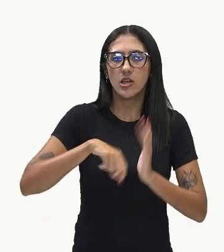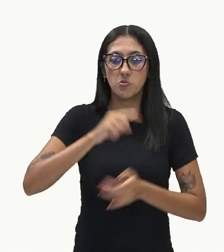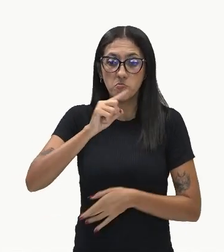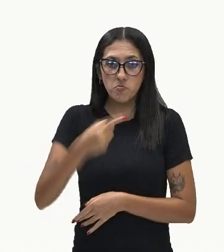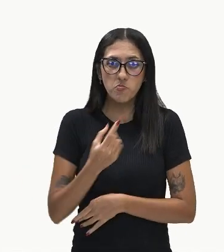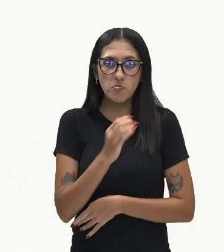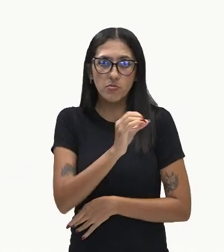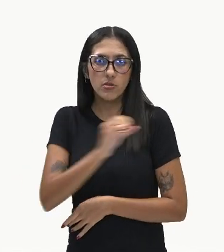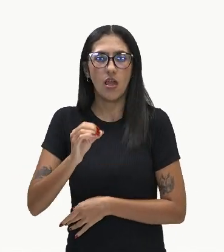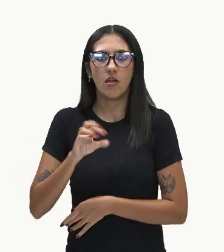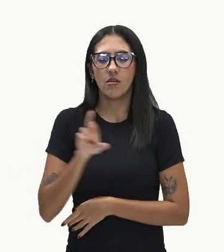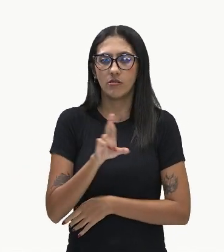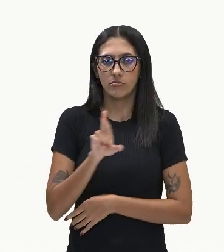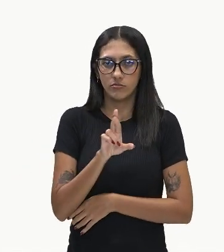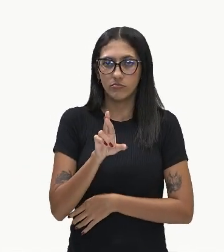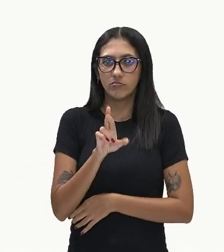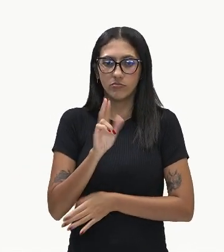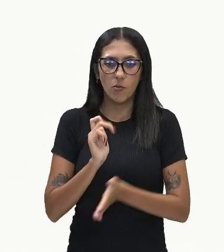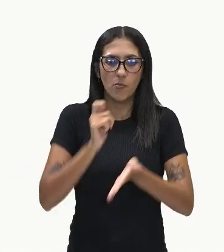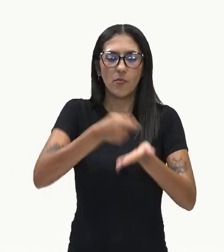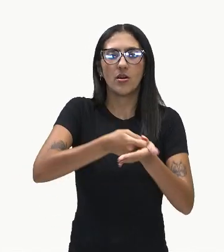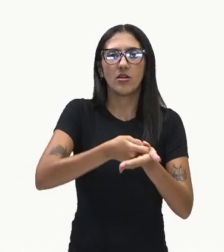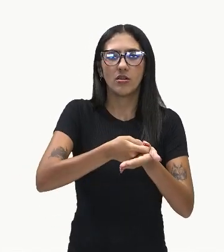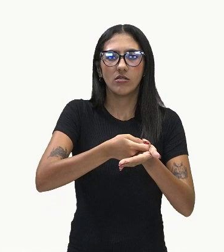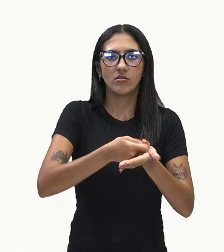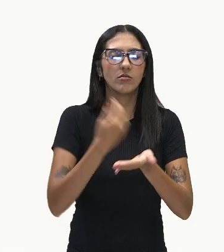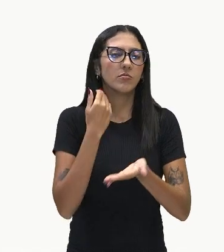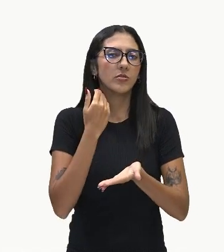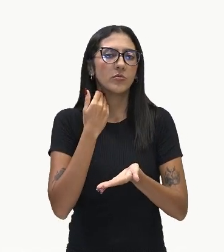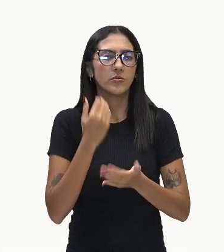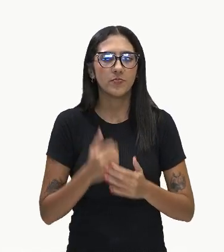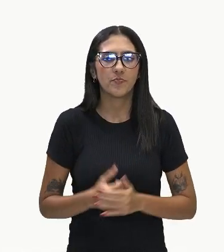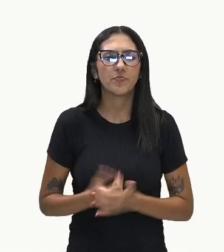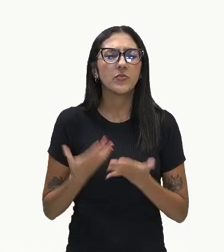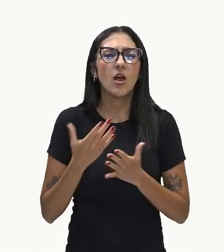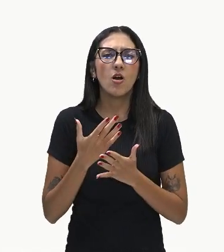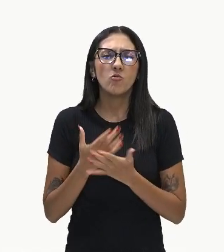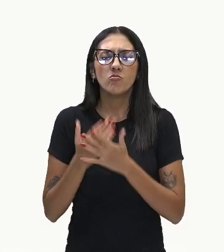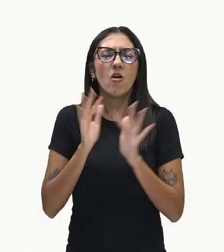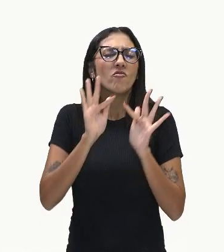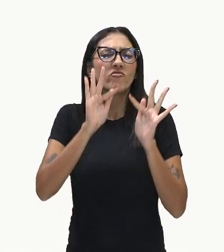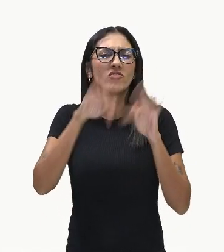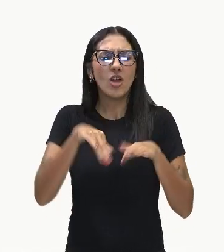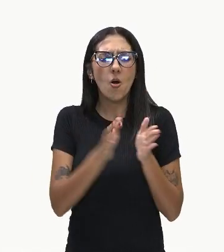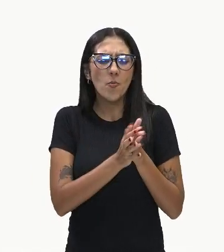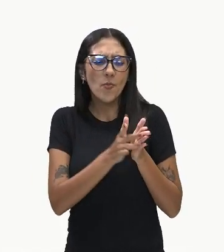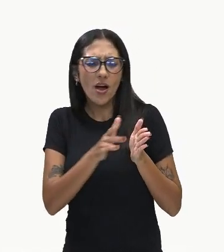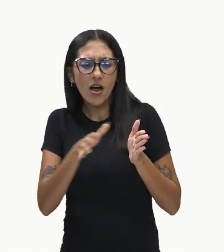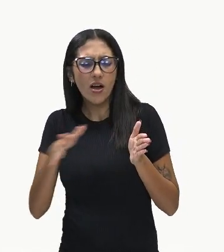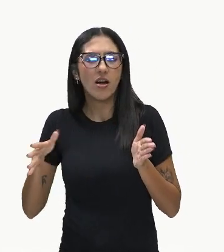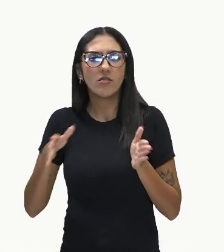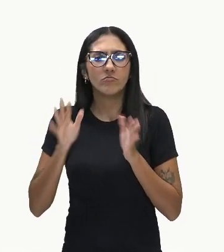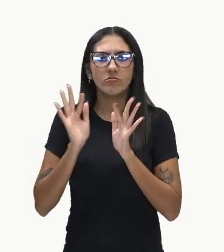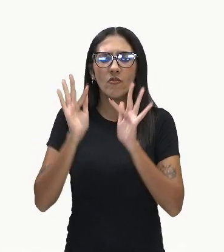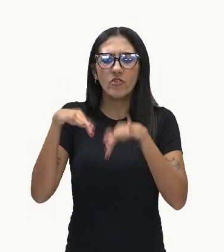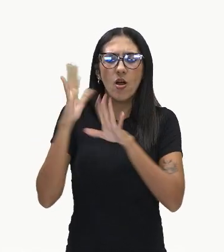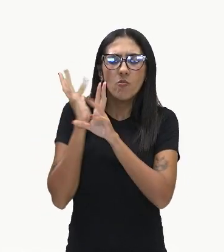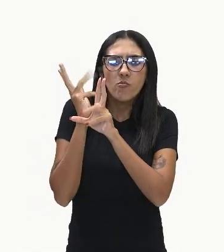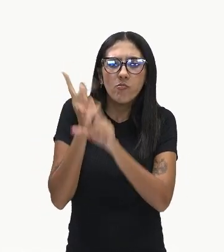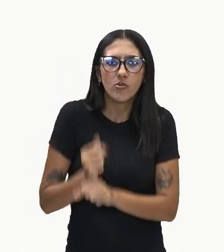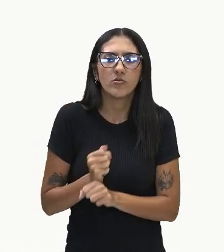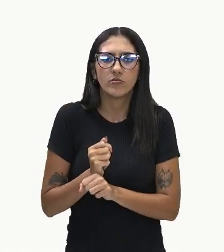banco. Tá bom? Então, quanto é que eu vou ter que pagar ao final de tudo? Então, ao final de tudo, eu estarei